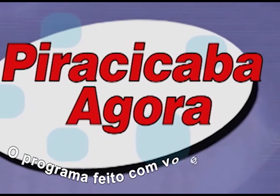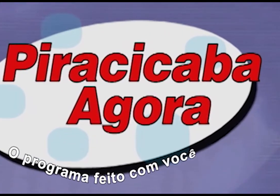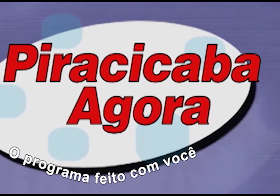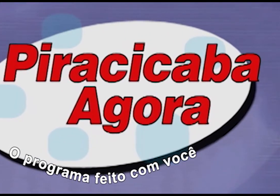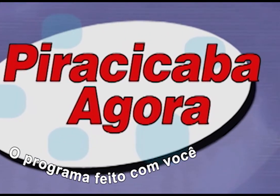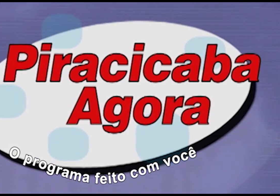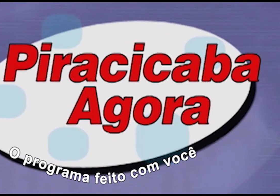é